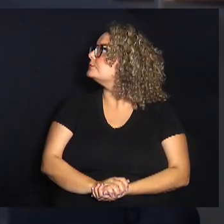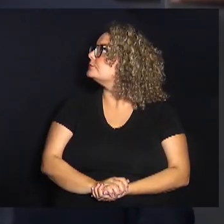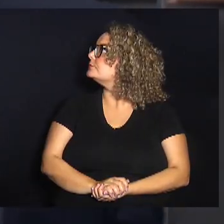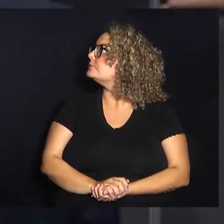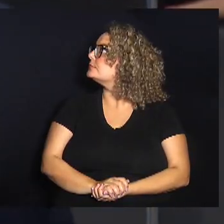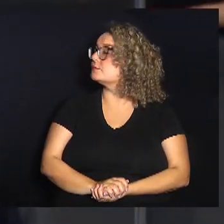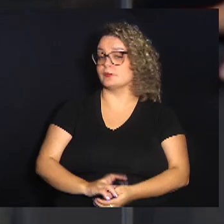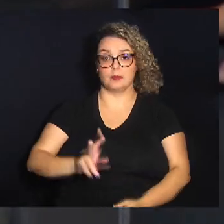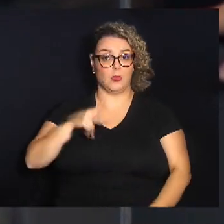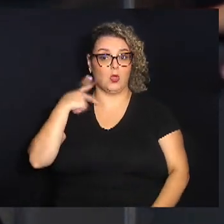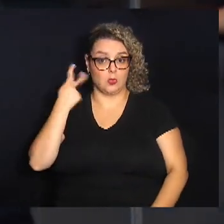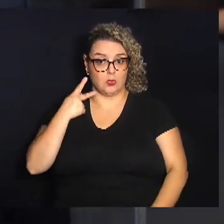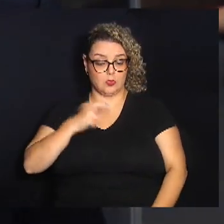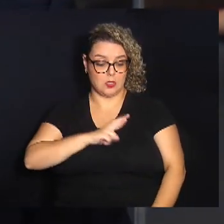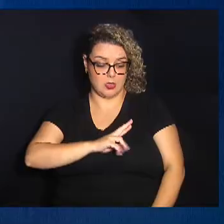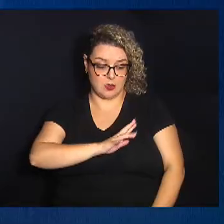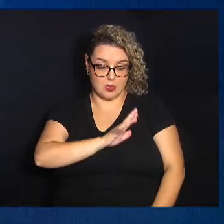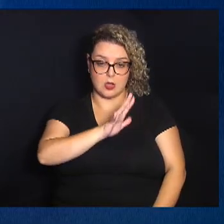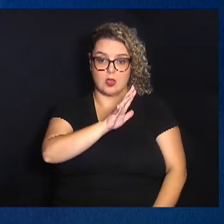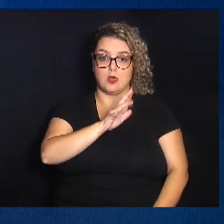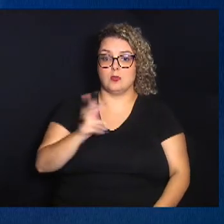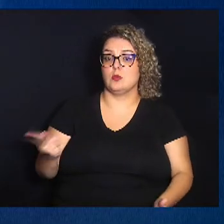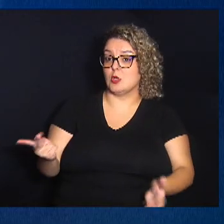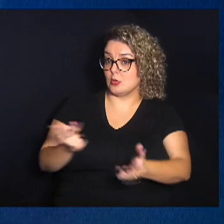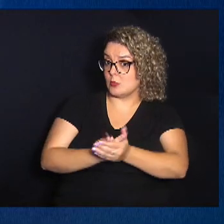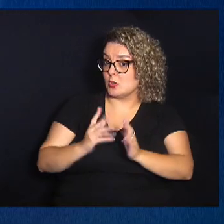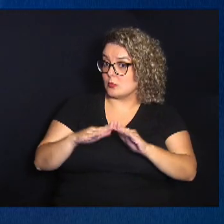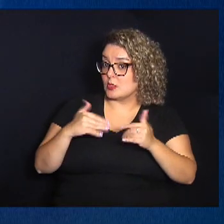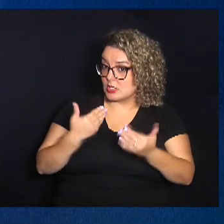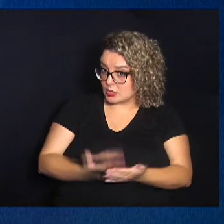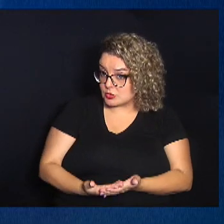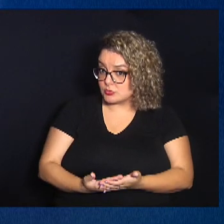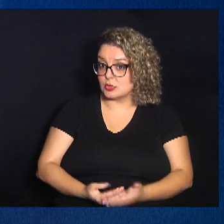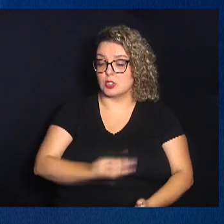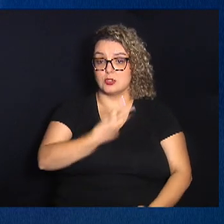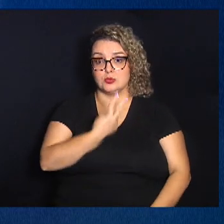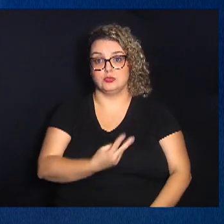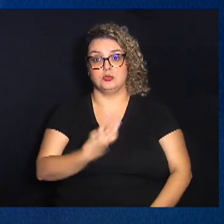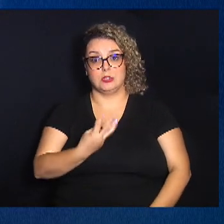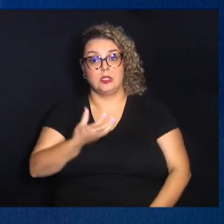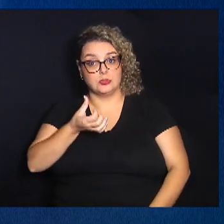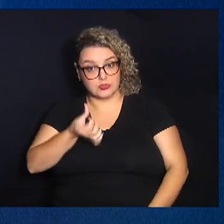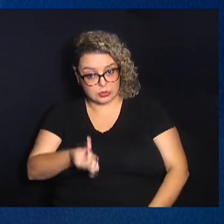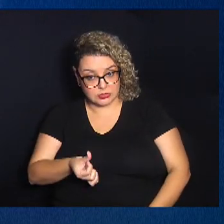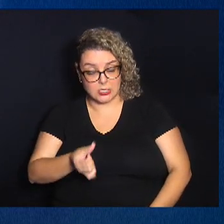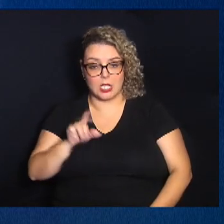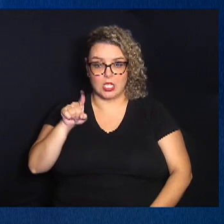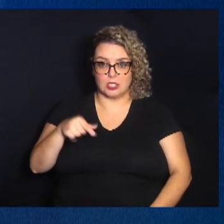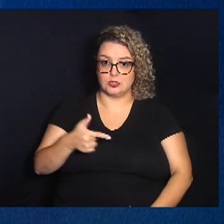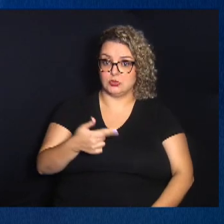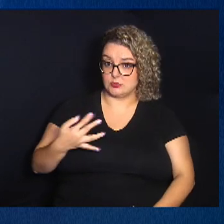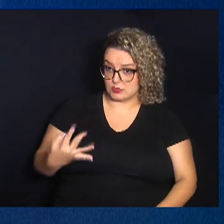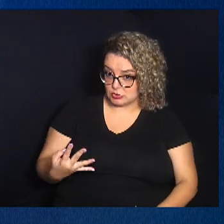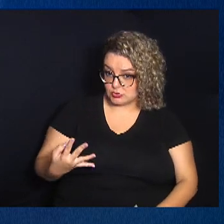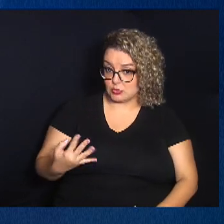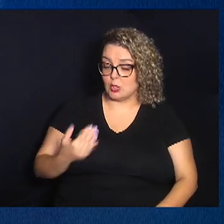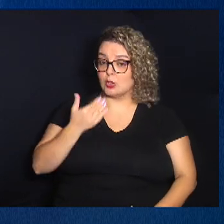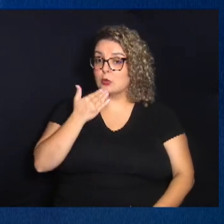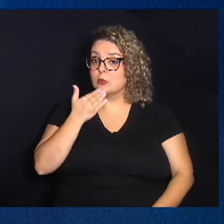O vereador Rubens Gás protocolou o requerimento 236 de 2024,